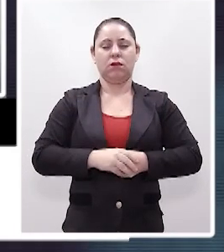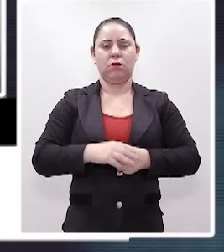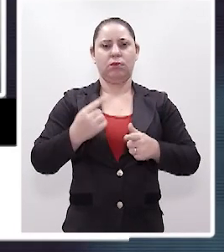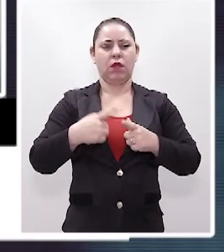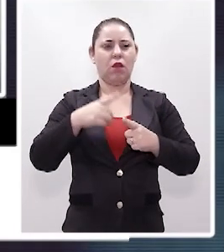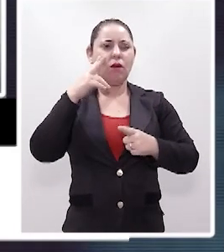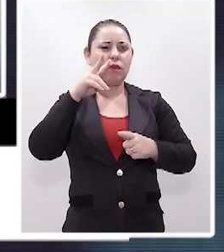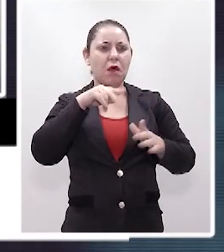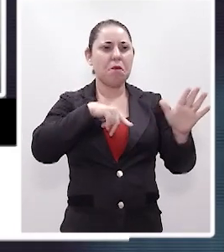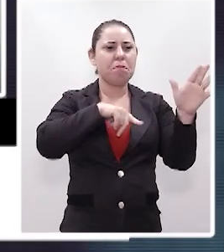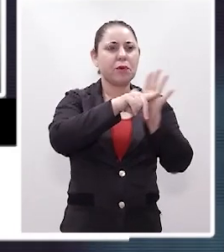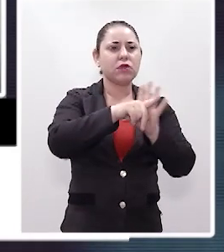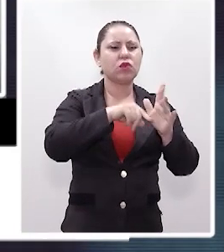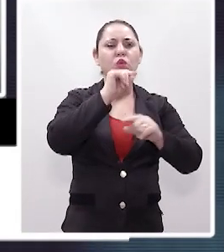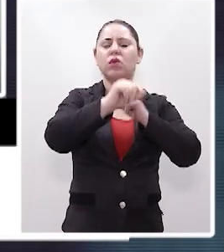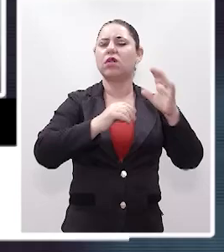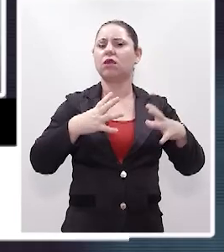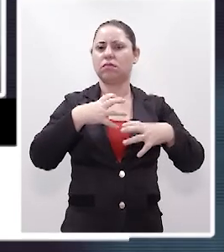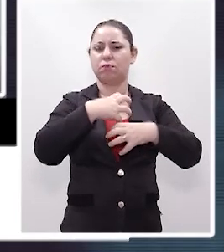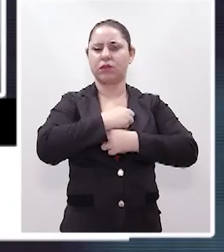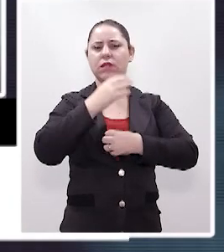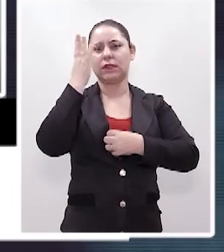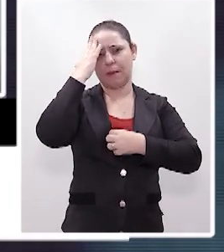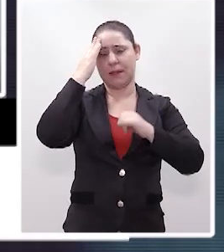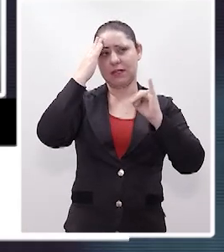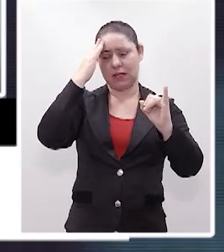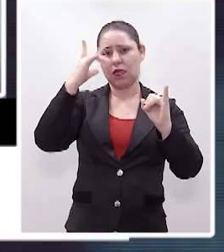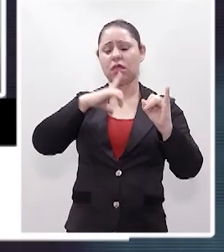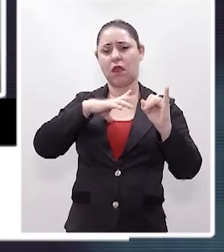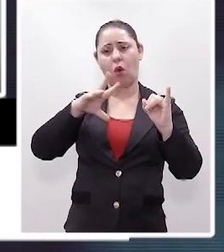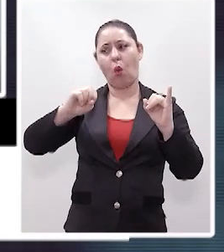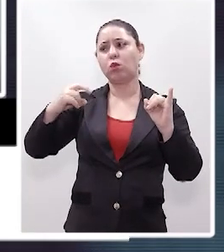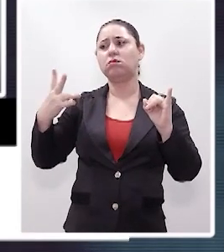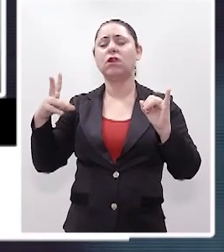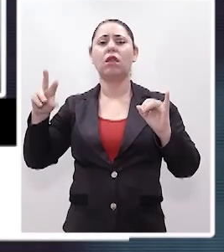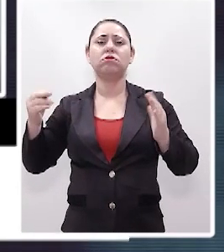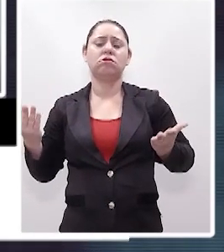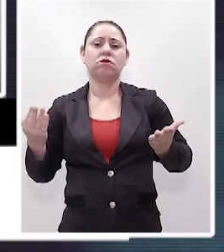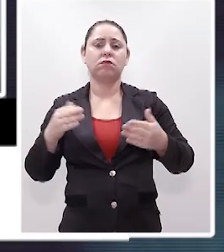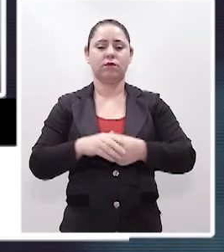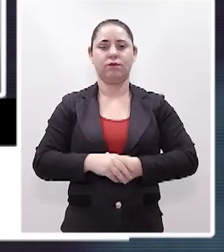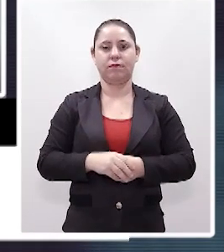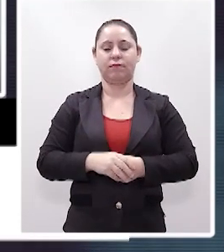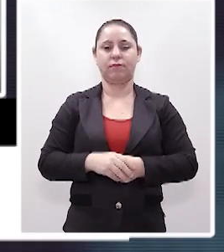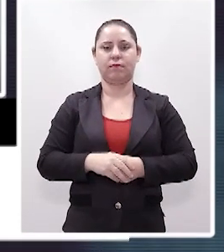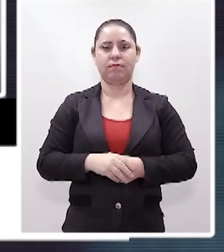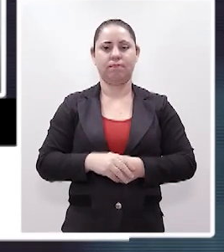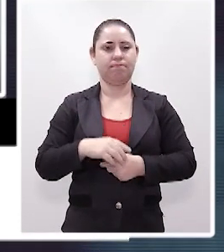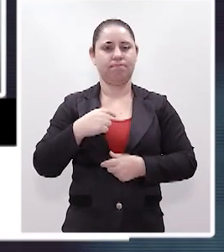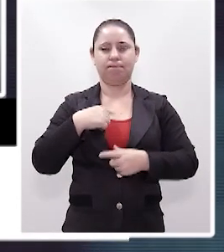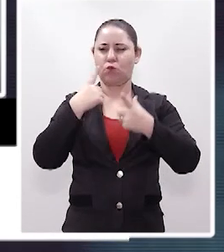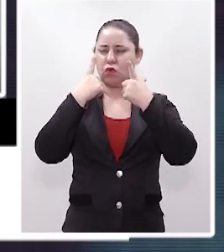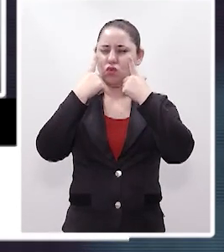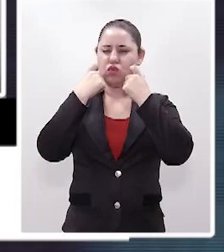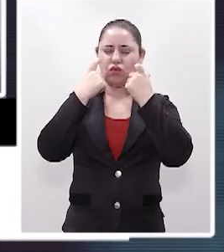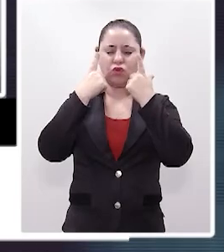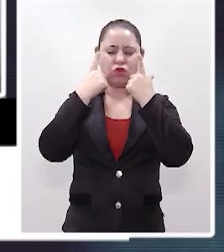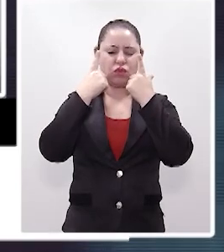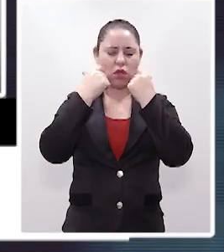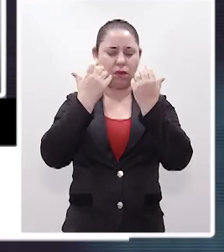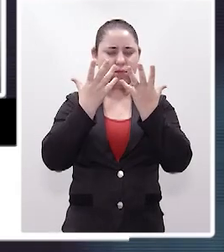de ver que ela está pesquisando sobre isso para saber se ela tem ou não. Aquilo, assim, para mim, eu chorei